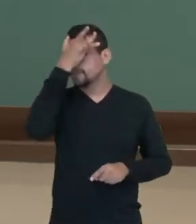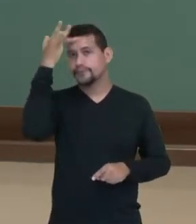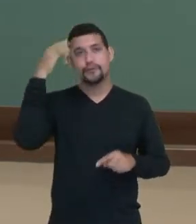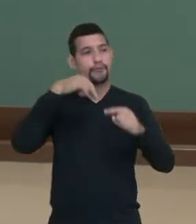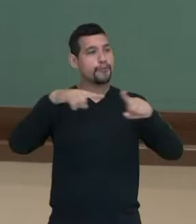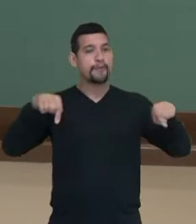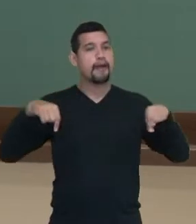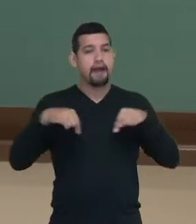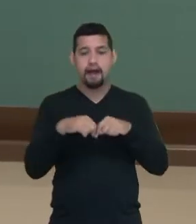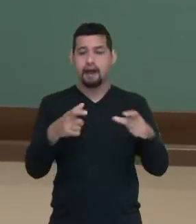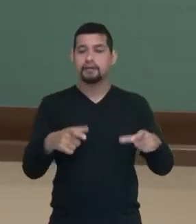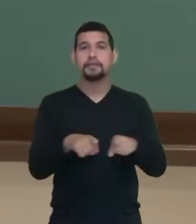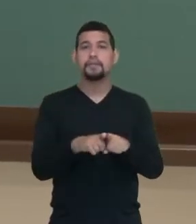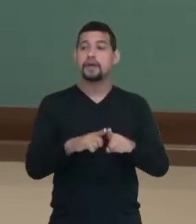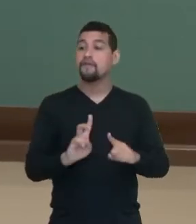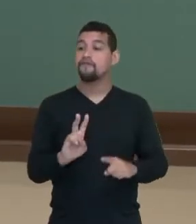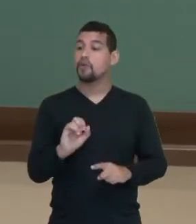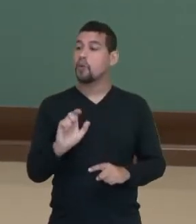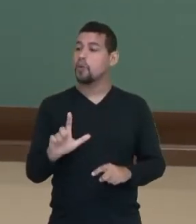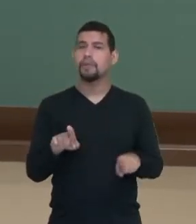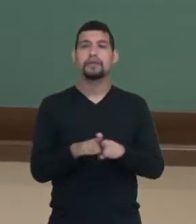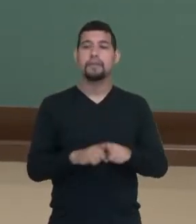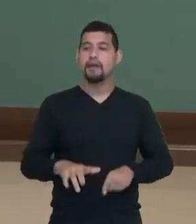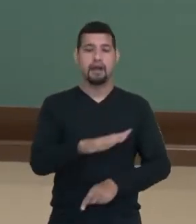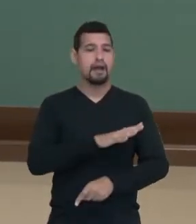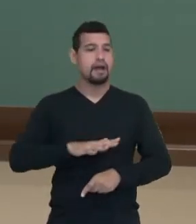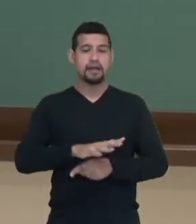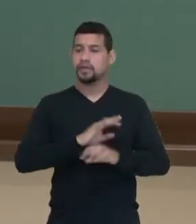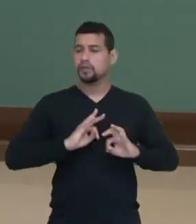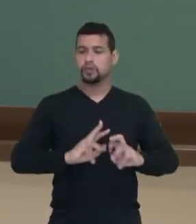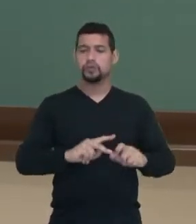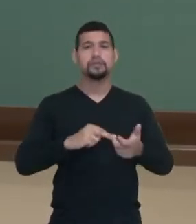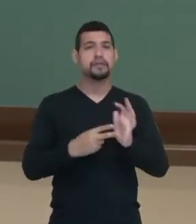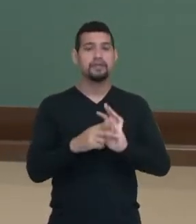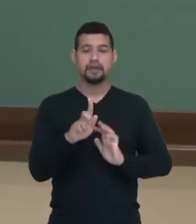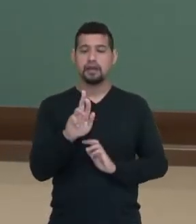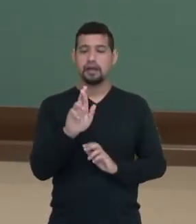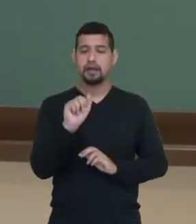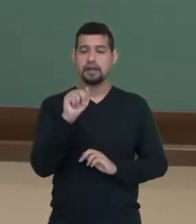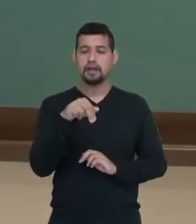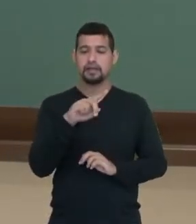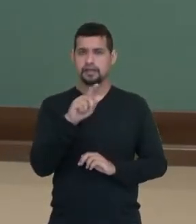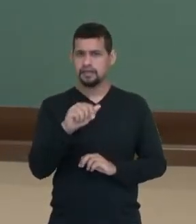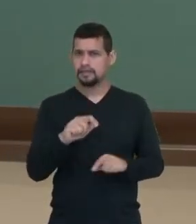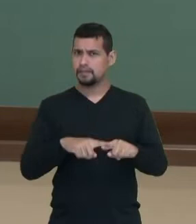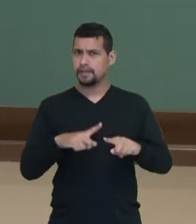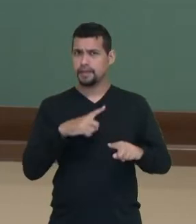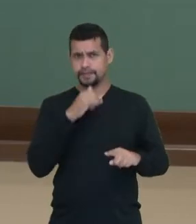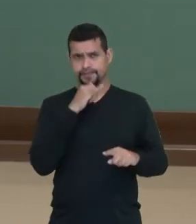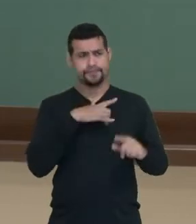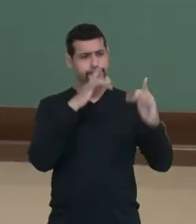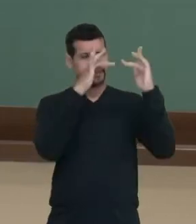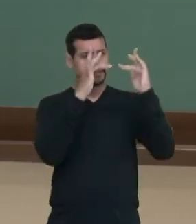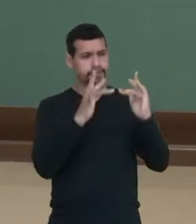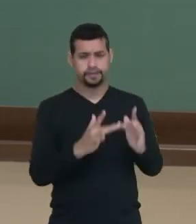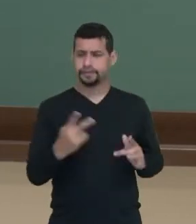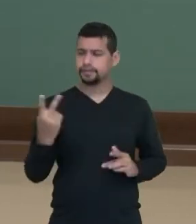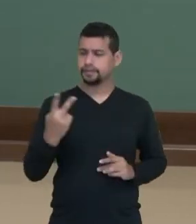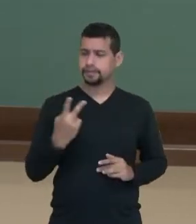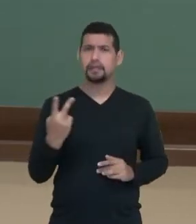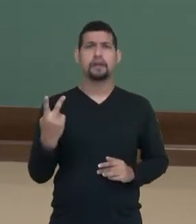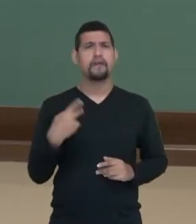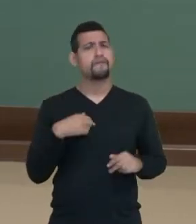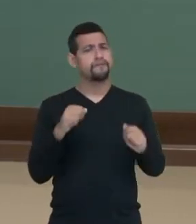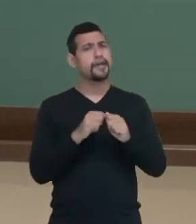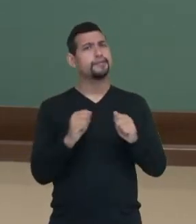uma sala, volume, área, tá? Tudo isso é uma grandeza. E quando eu estou relacionando essas duas grandezas,